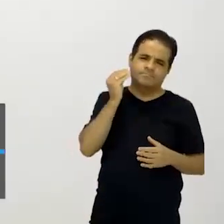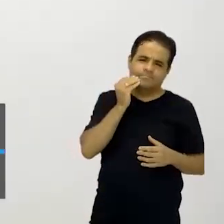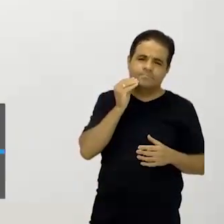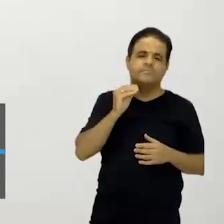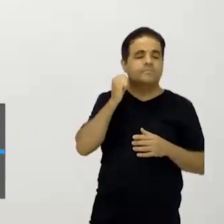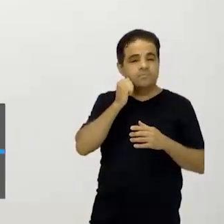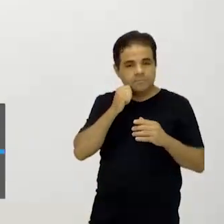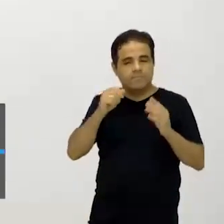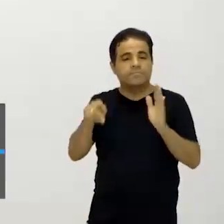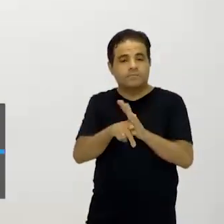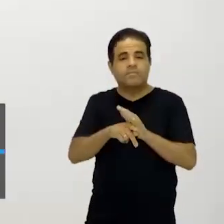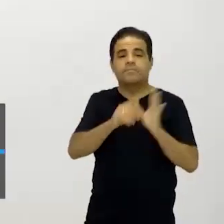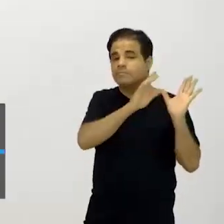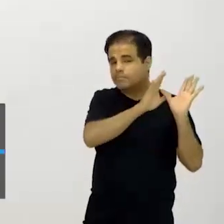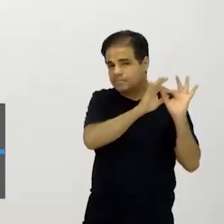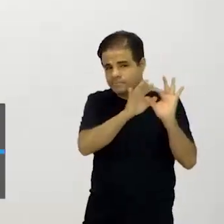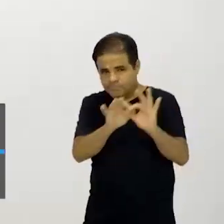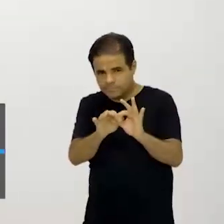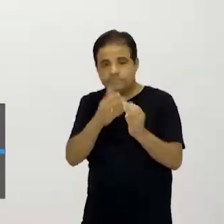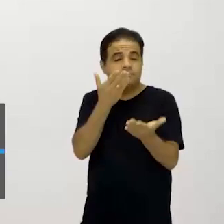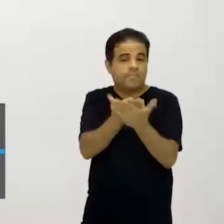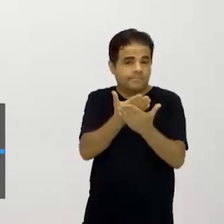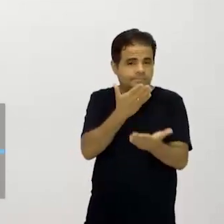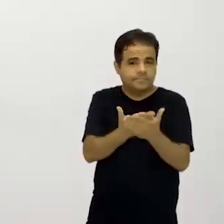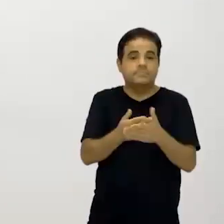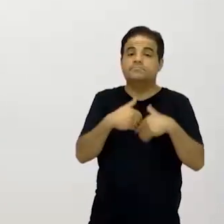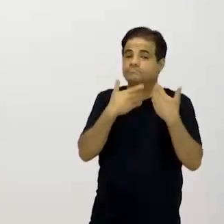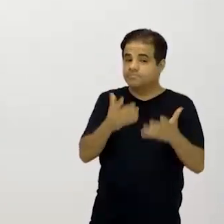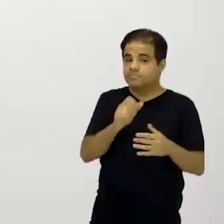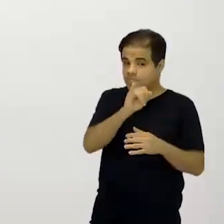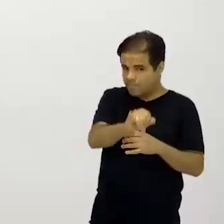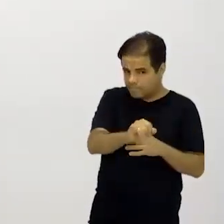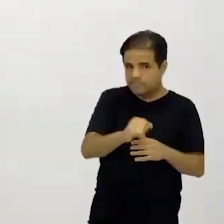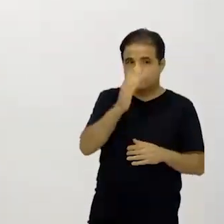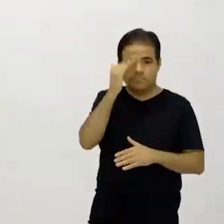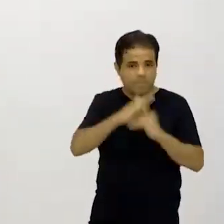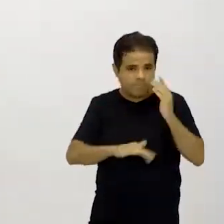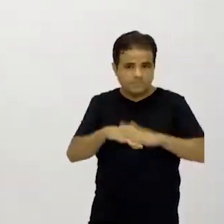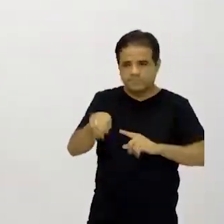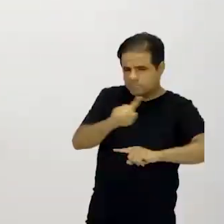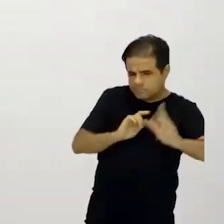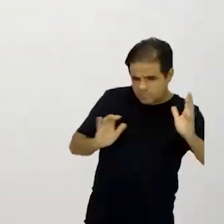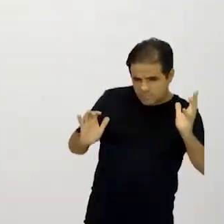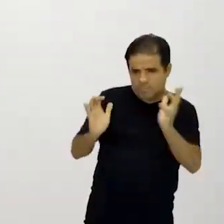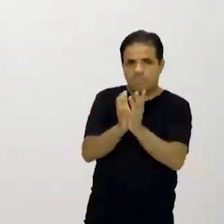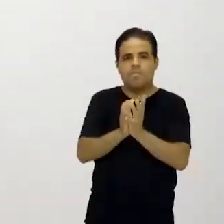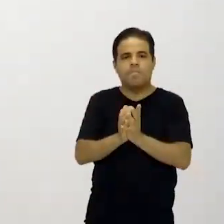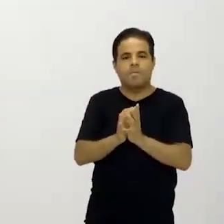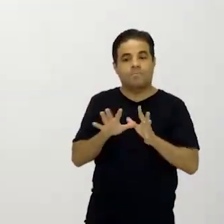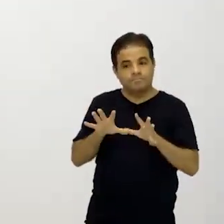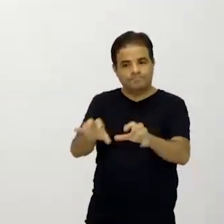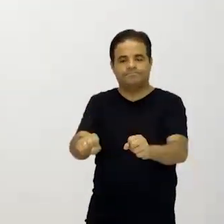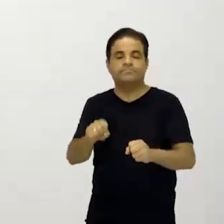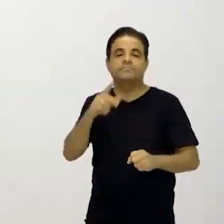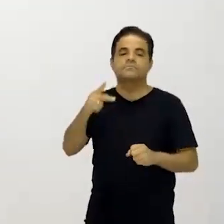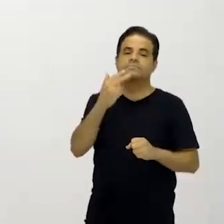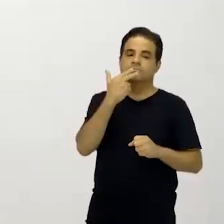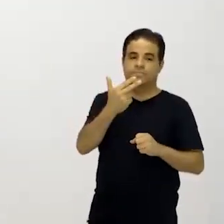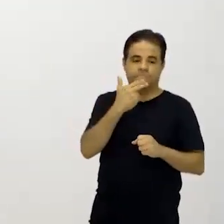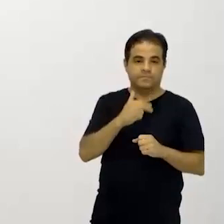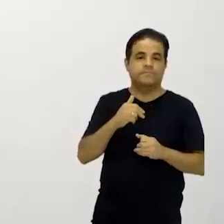parte, já está bem contextualizado na aula, né? Então, se você quer dominar um povo, domine a sua língua, né? Até no